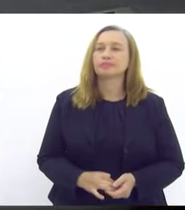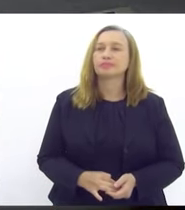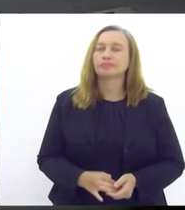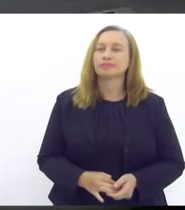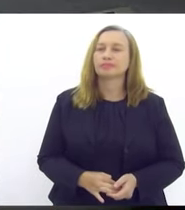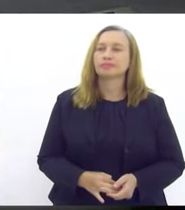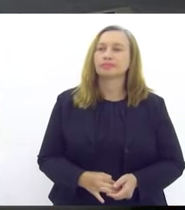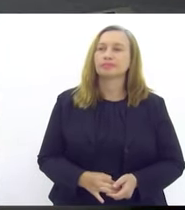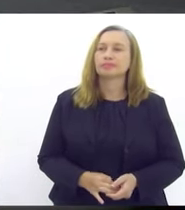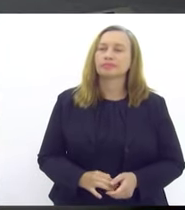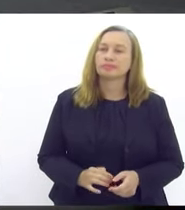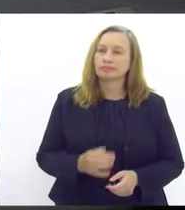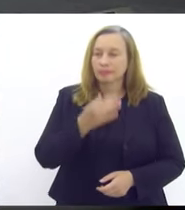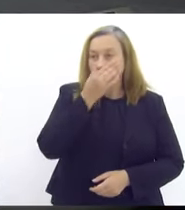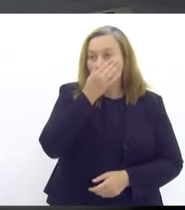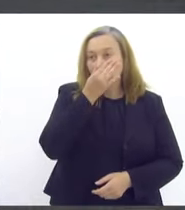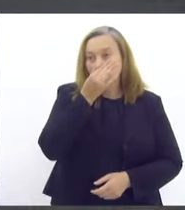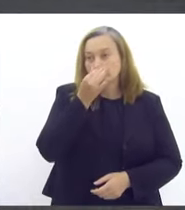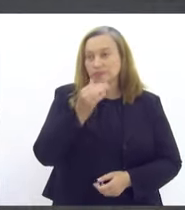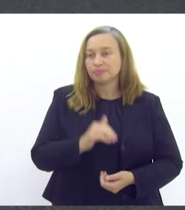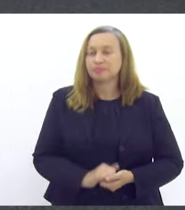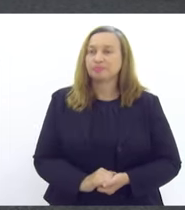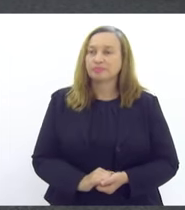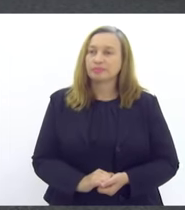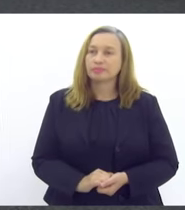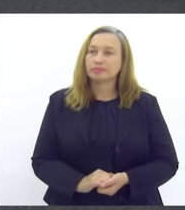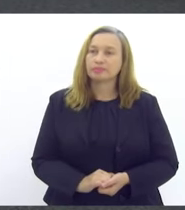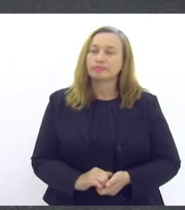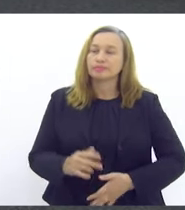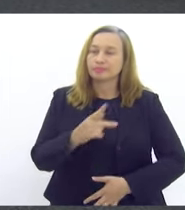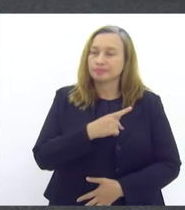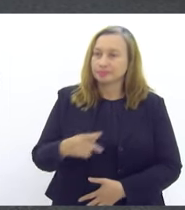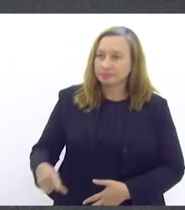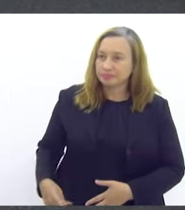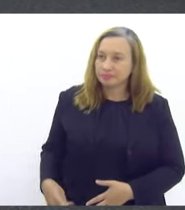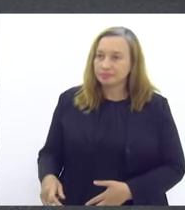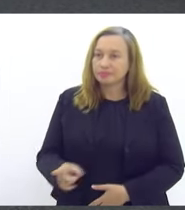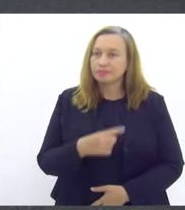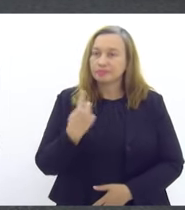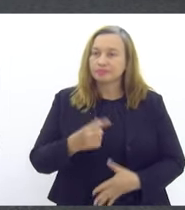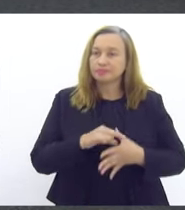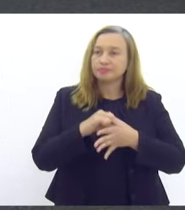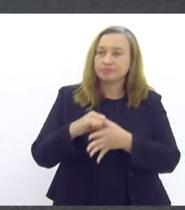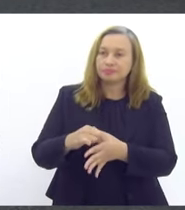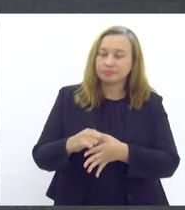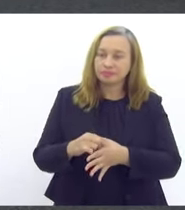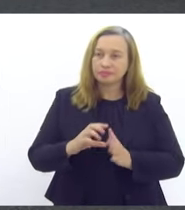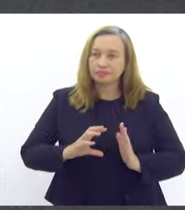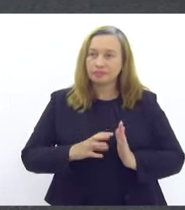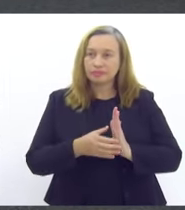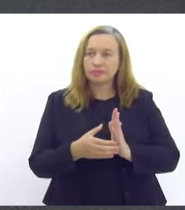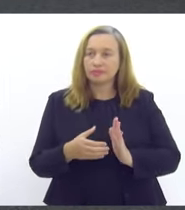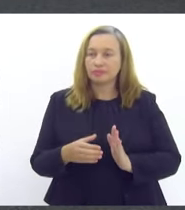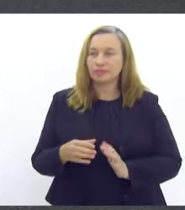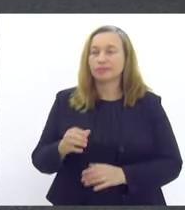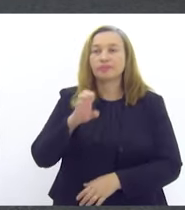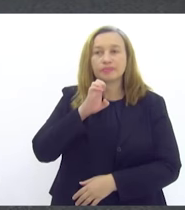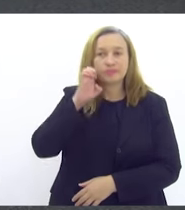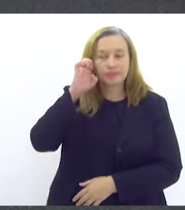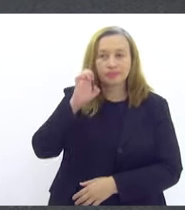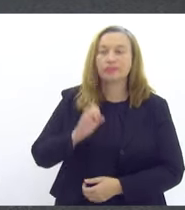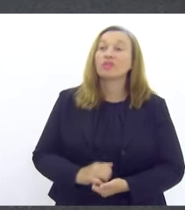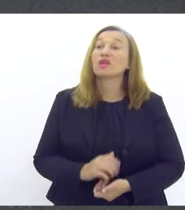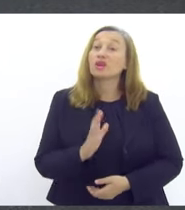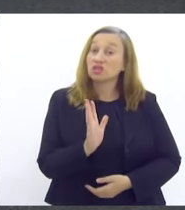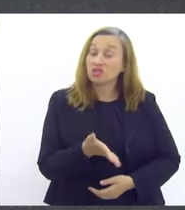Pois não, deputada Verônica. Alô, presidenta, a nossa líder da bancada, a deputada Élica Takemoto,